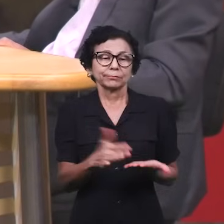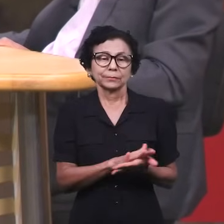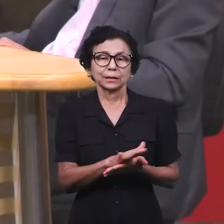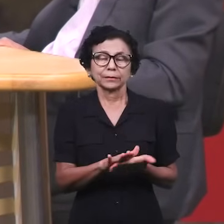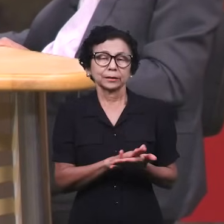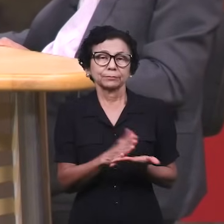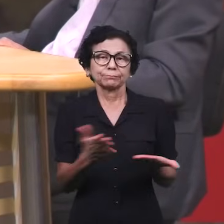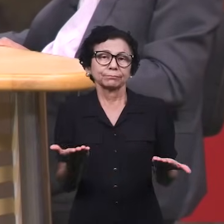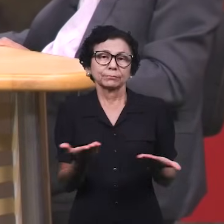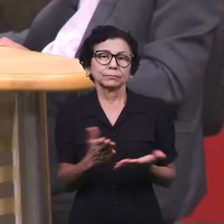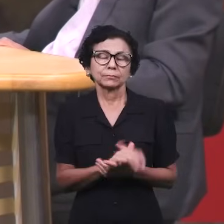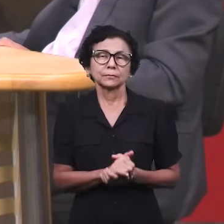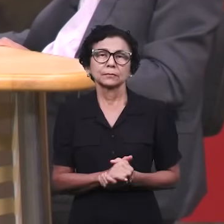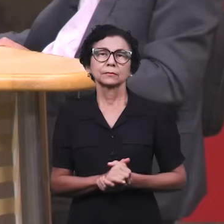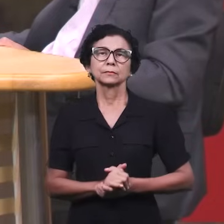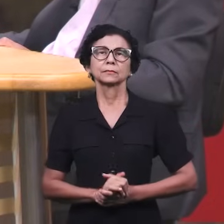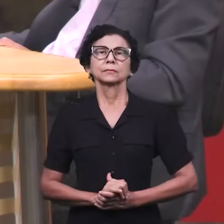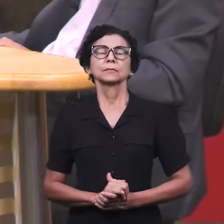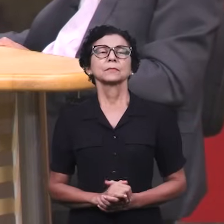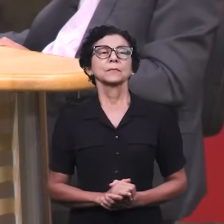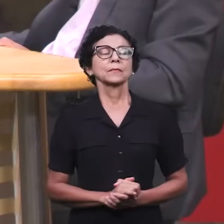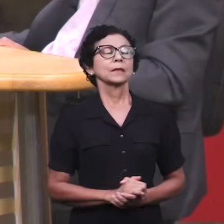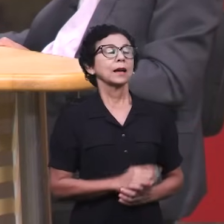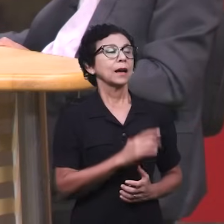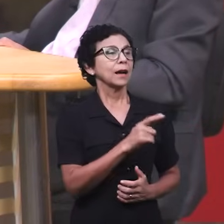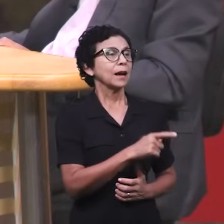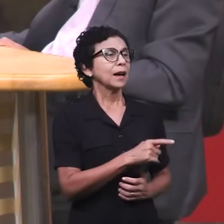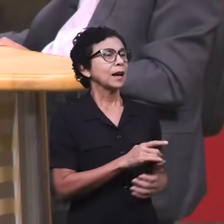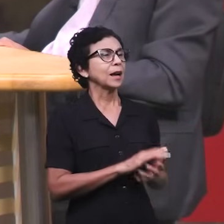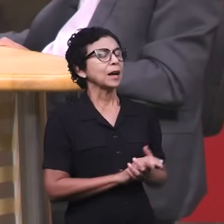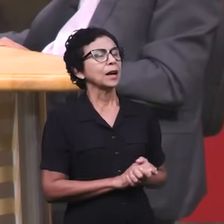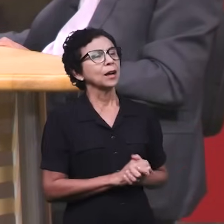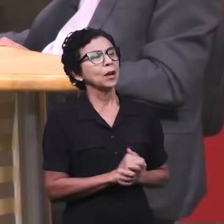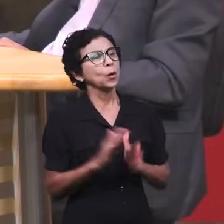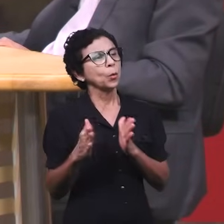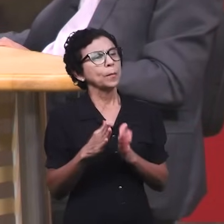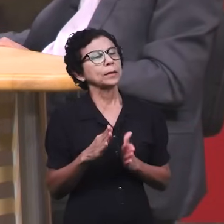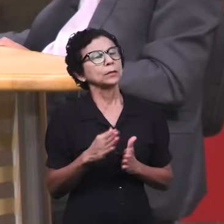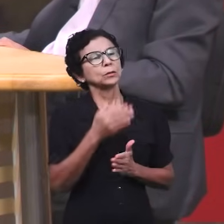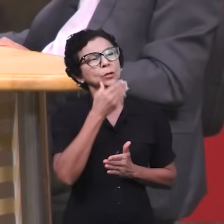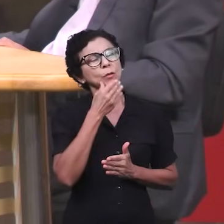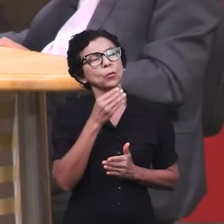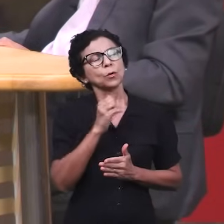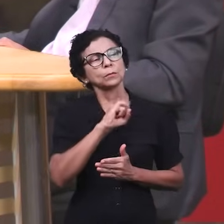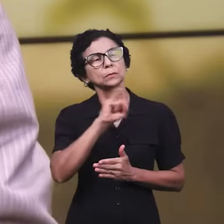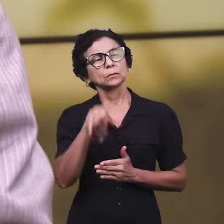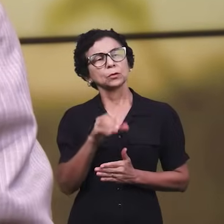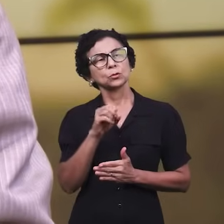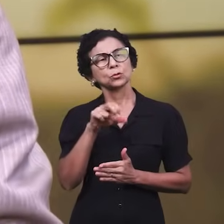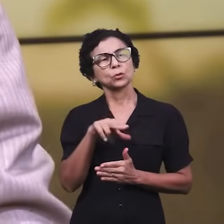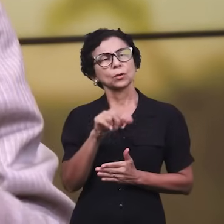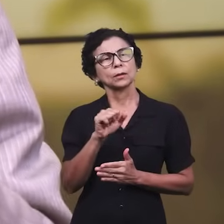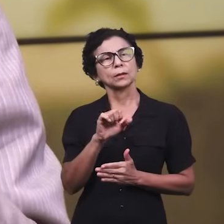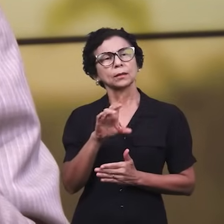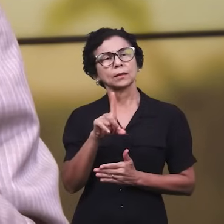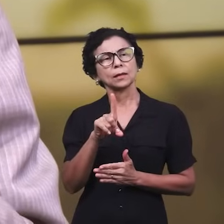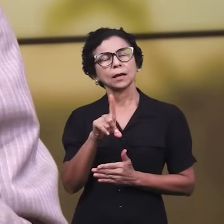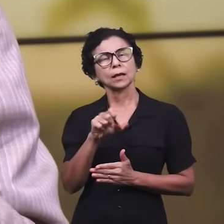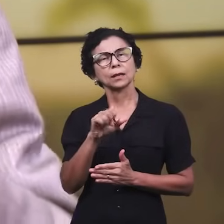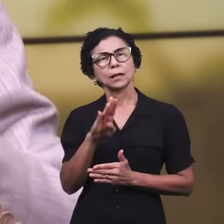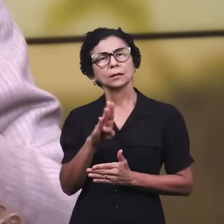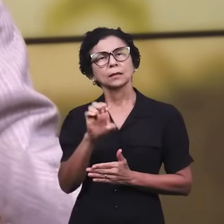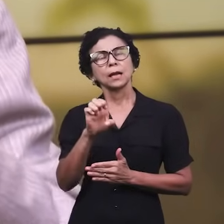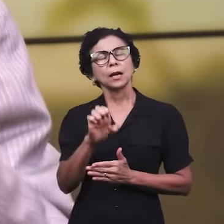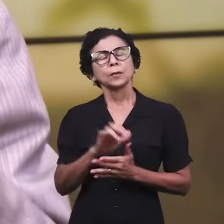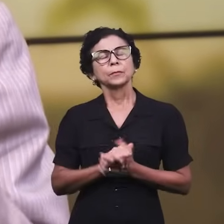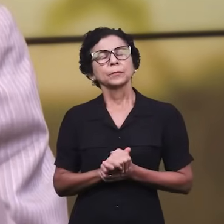quando que viveu jonadab até Jeremias porque recab viveu na época de Saul